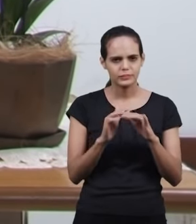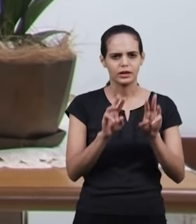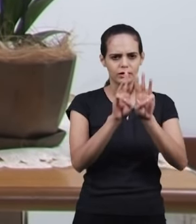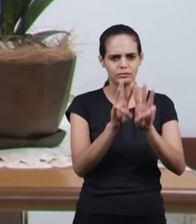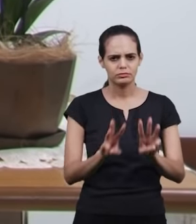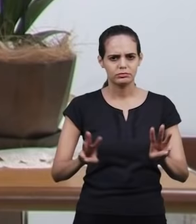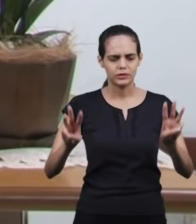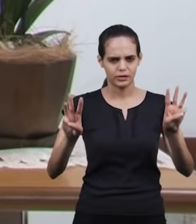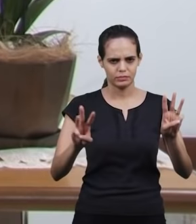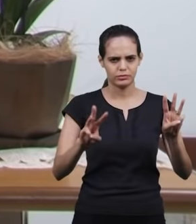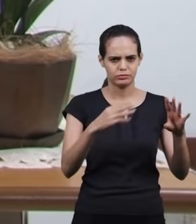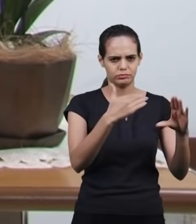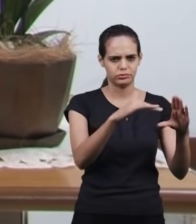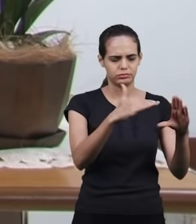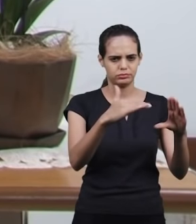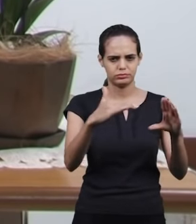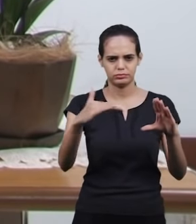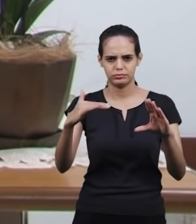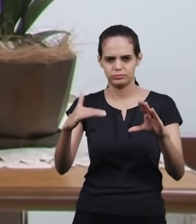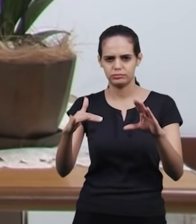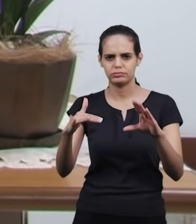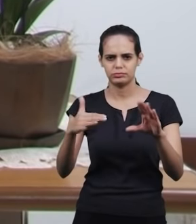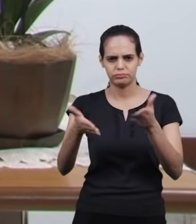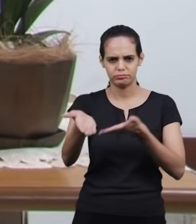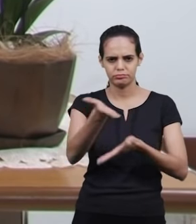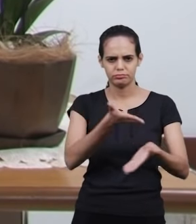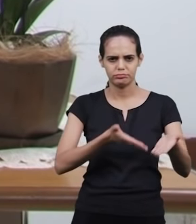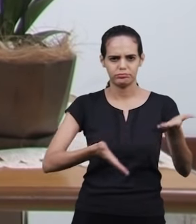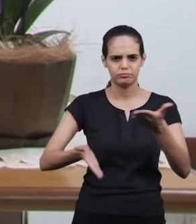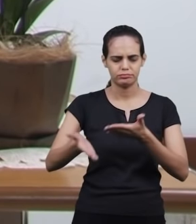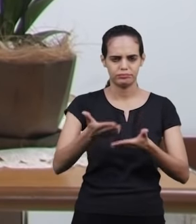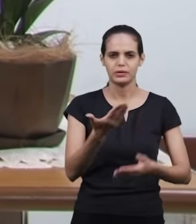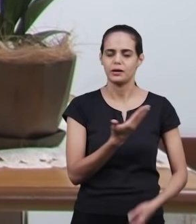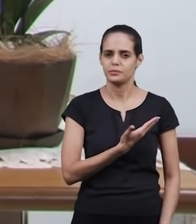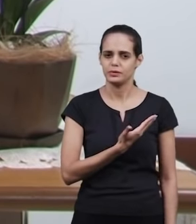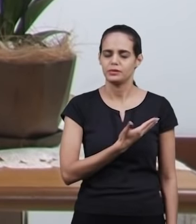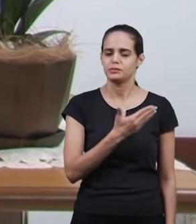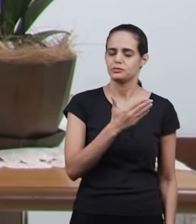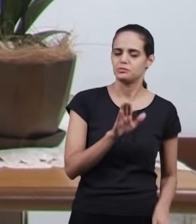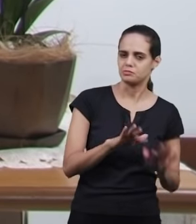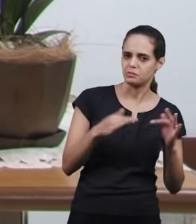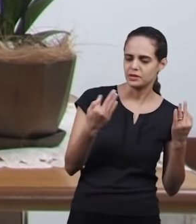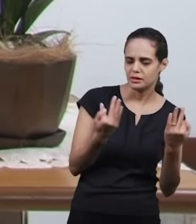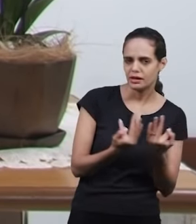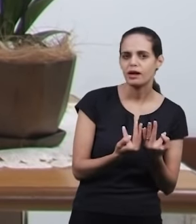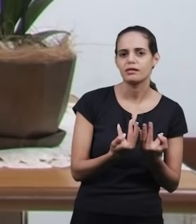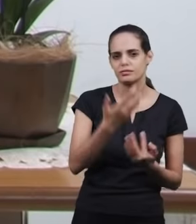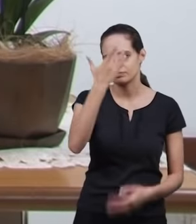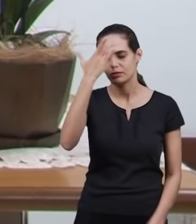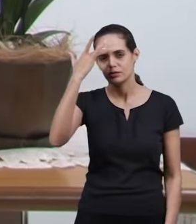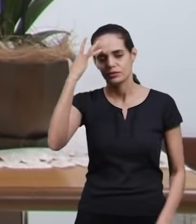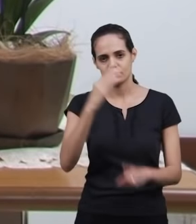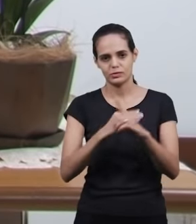convites, envie o link do convite para seus familiares, para seus amigos. Muitos têm recebido uma bênção